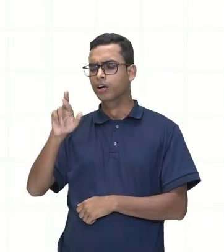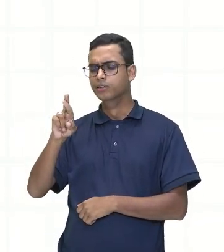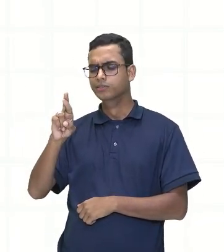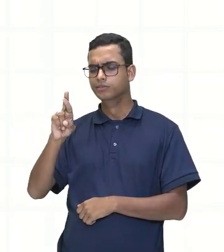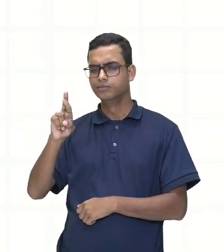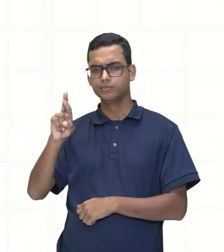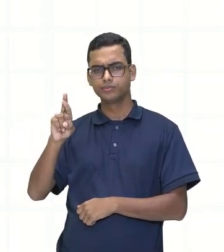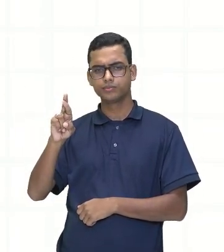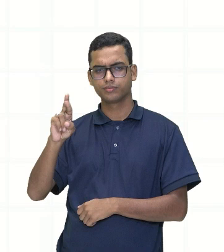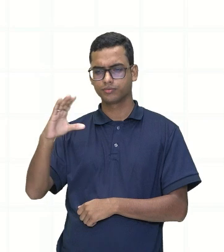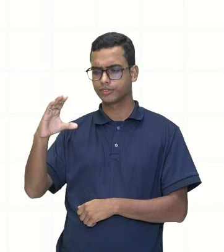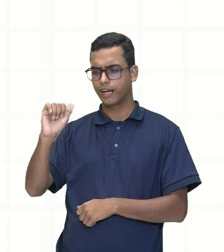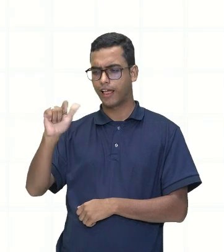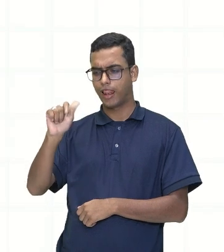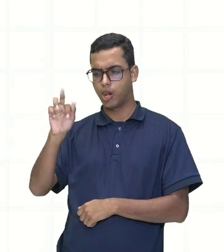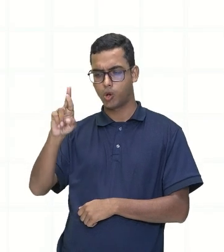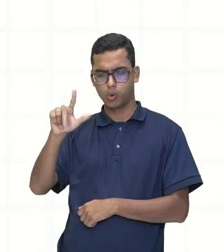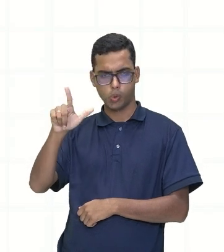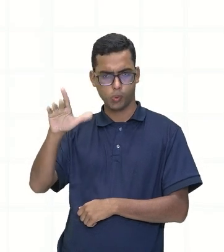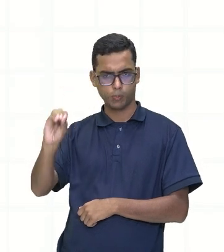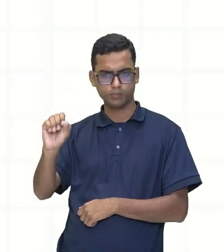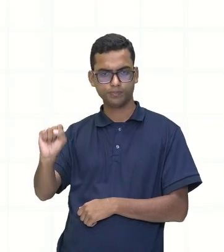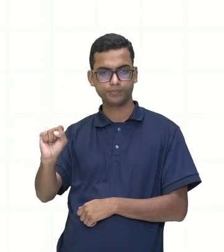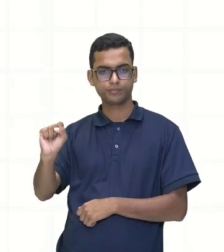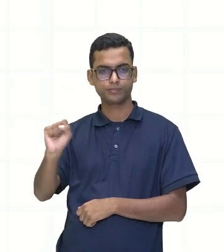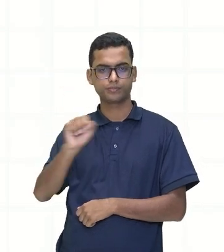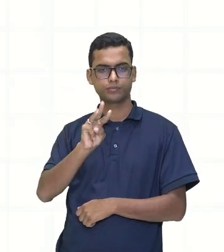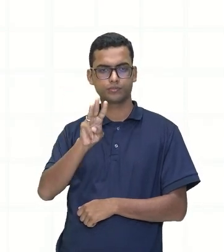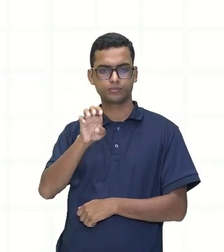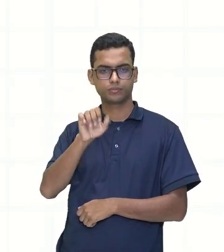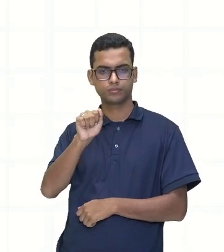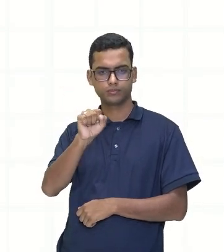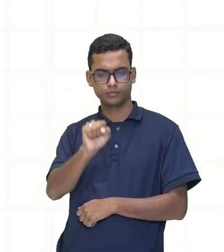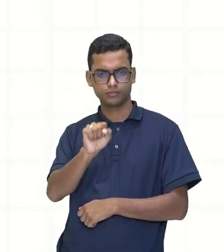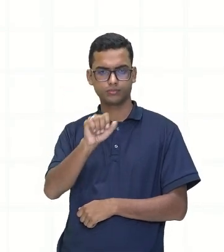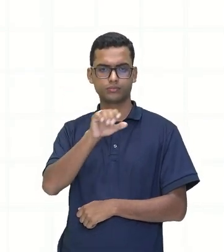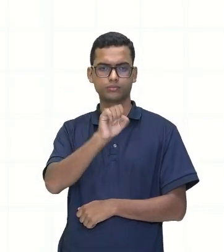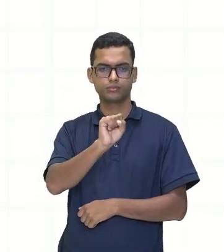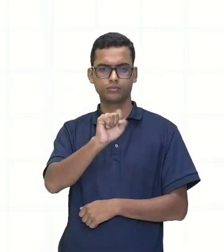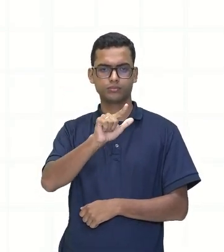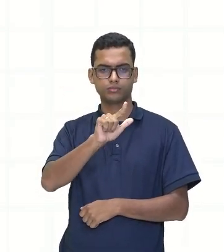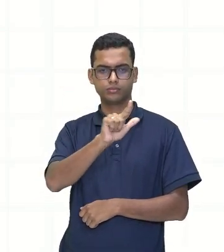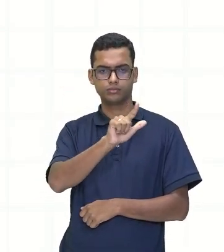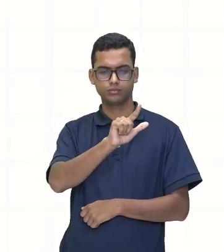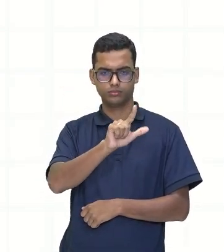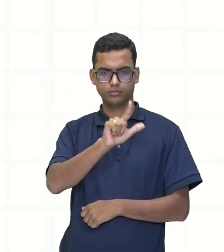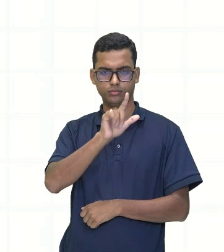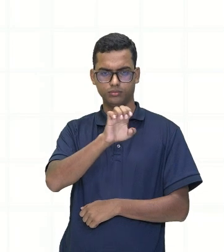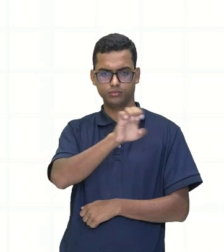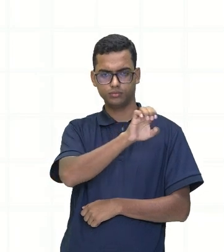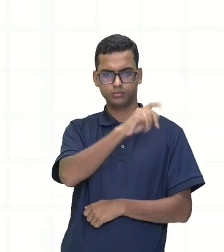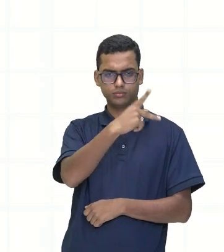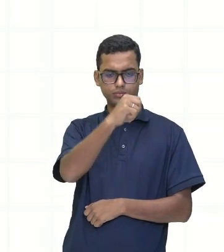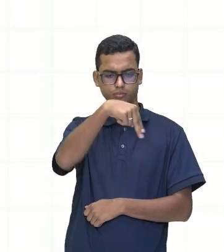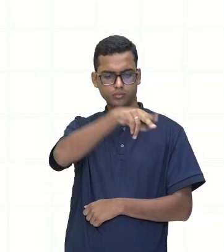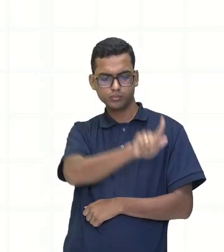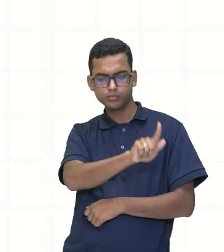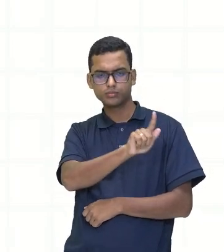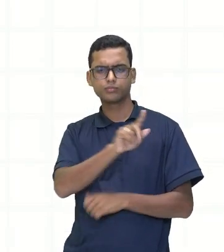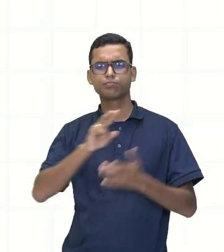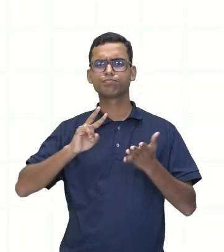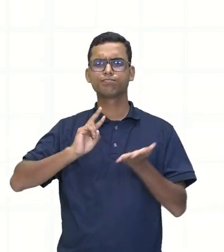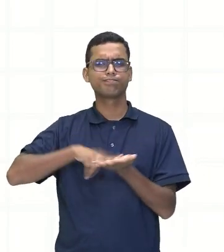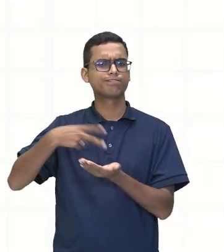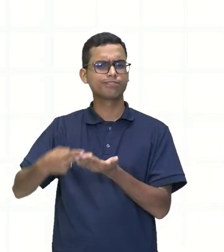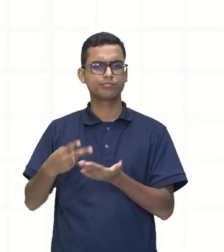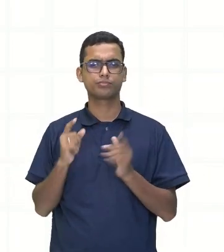sleeping. Então, a frase Carlos was sleeping é o quê? Carlos estava dormindo, né?